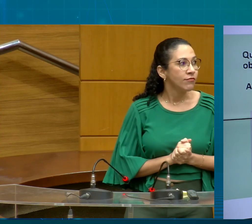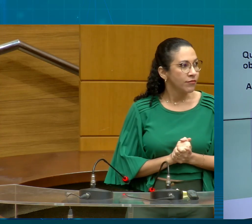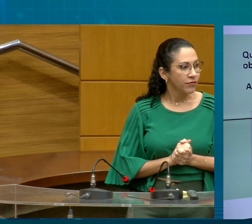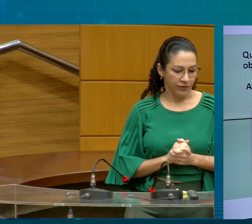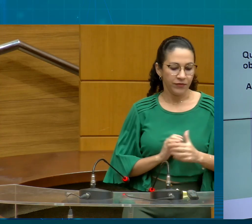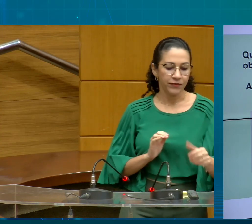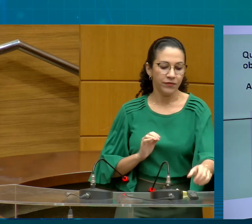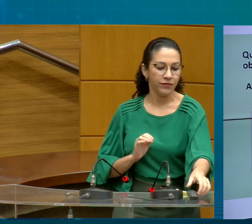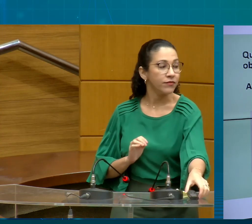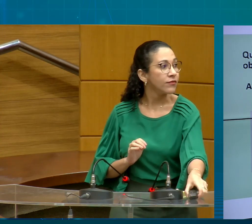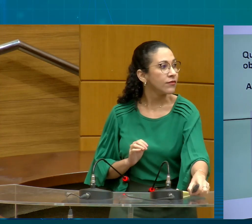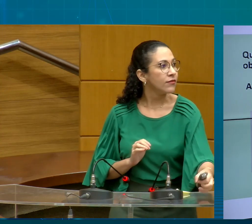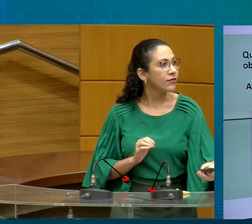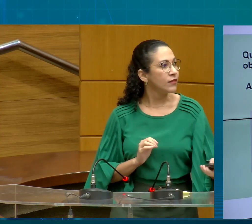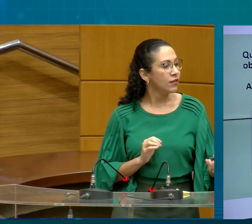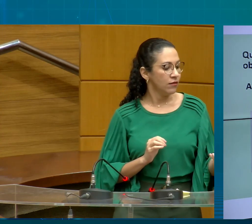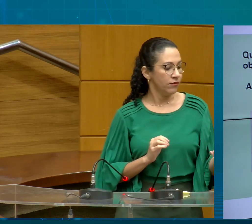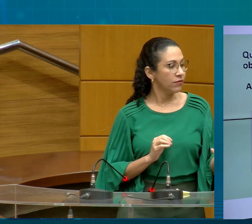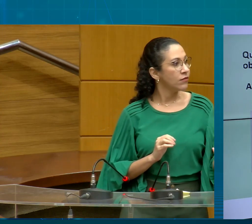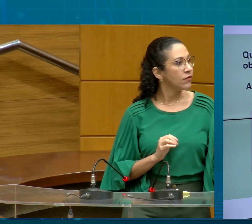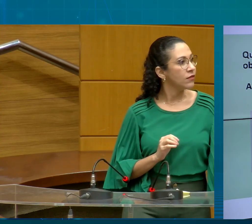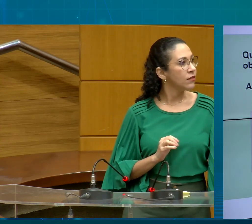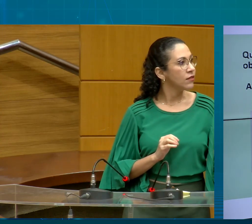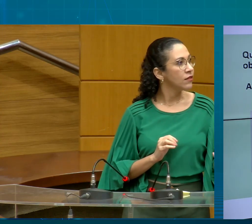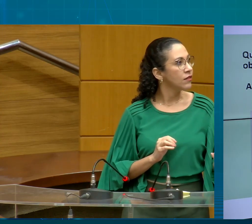Libras não se torna uma matéria obrigatória também?